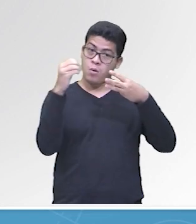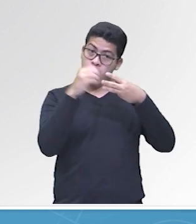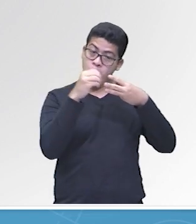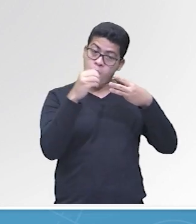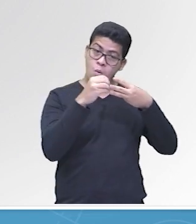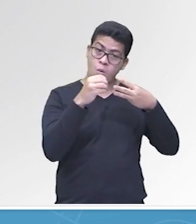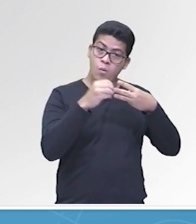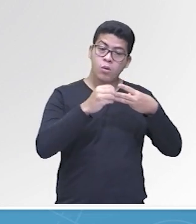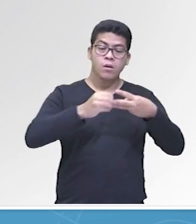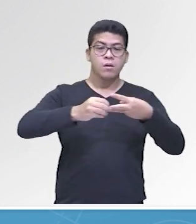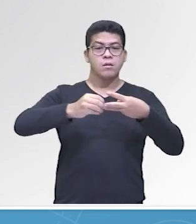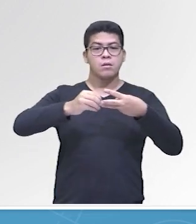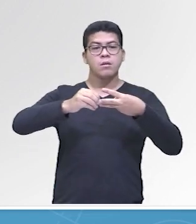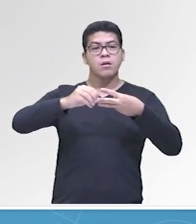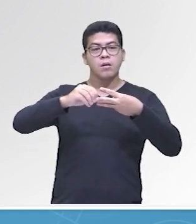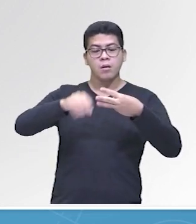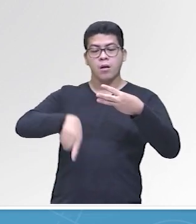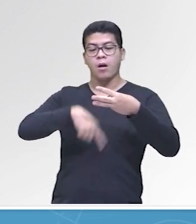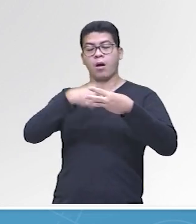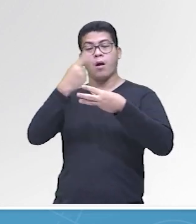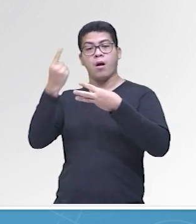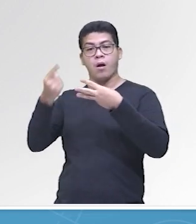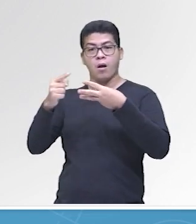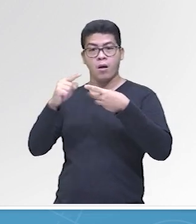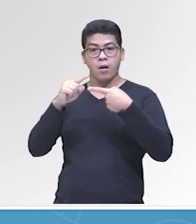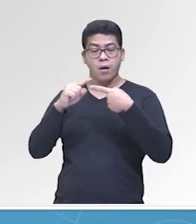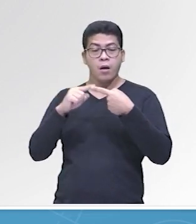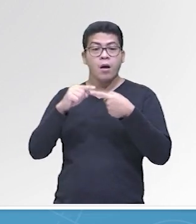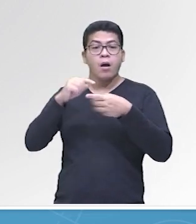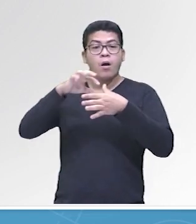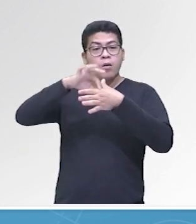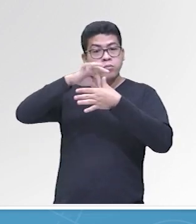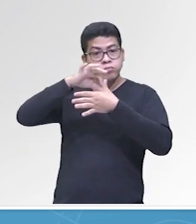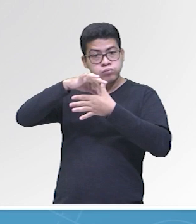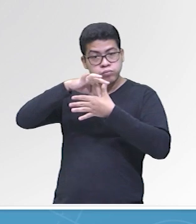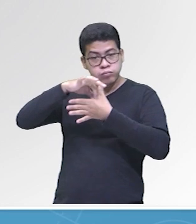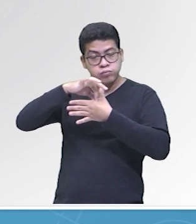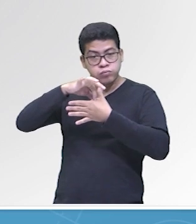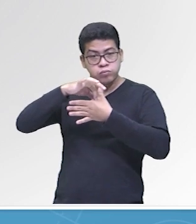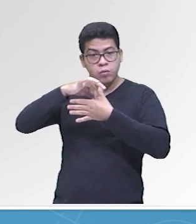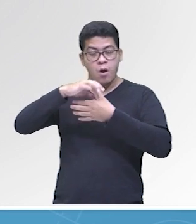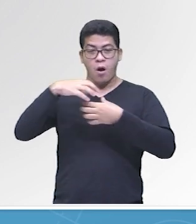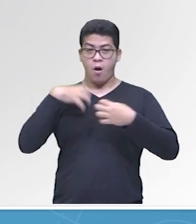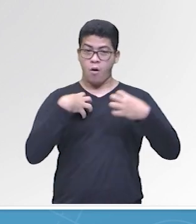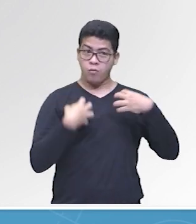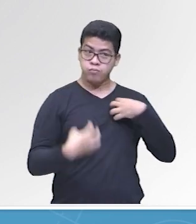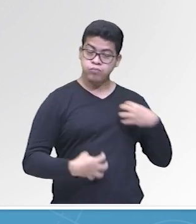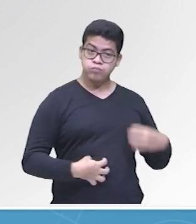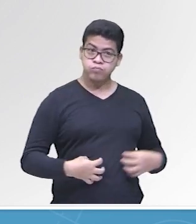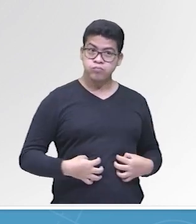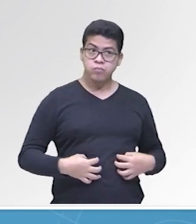a comunicação desses órgãos vão formar um sistema e a comunicação desses sistemas vão formar